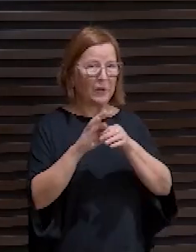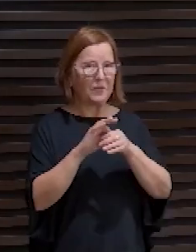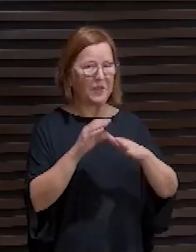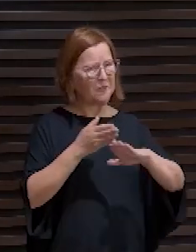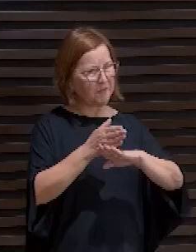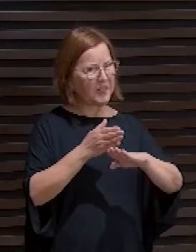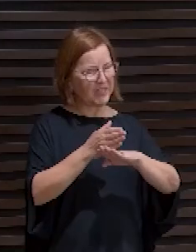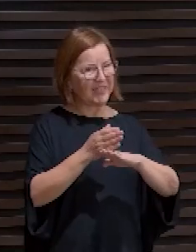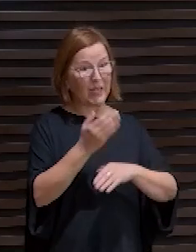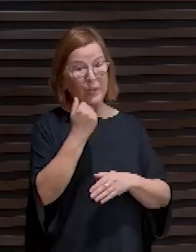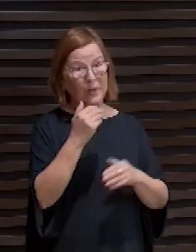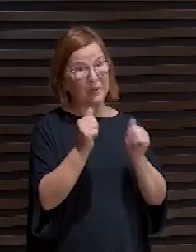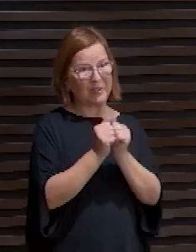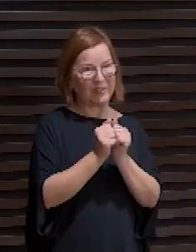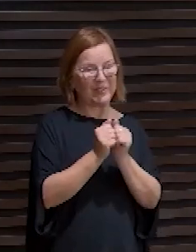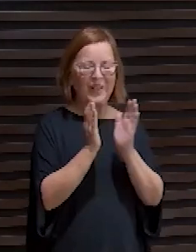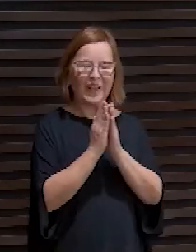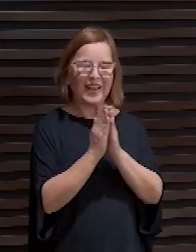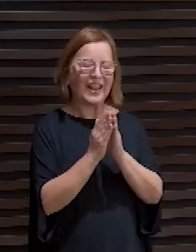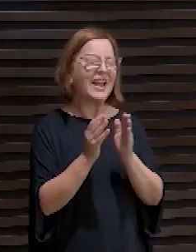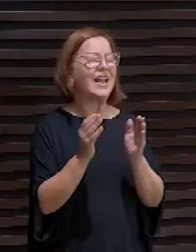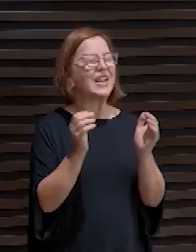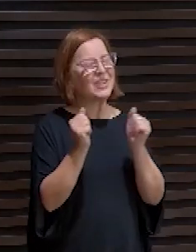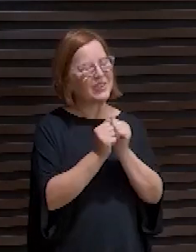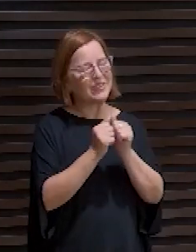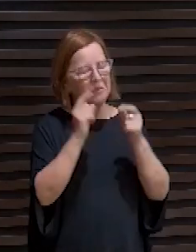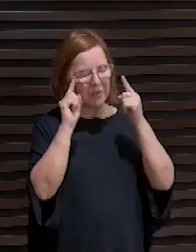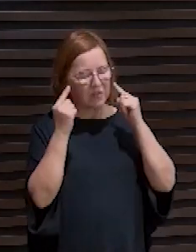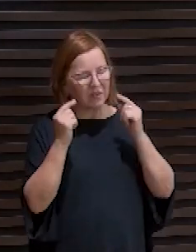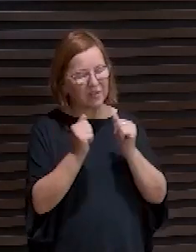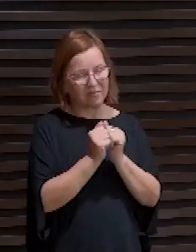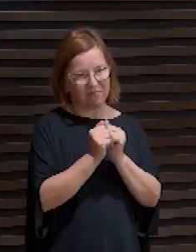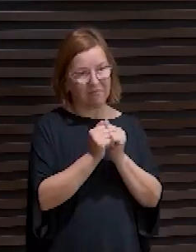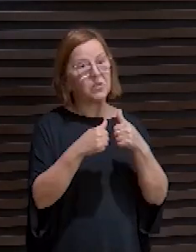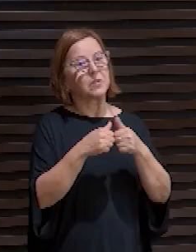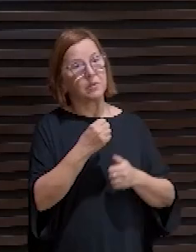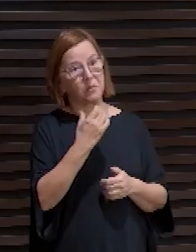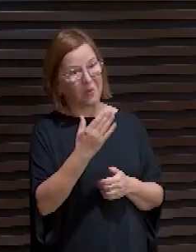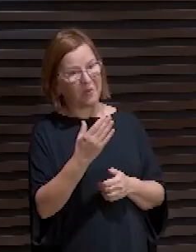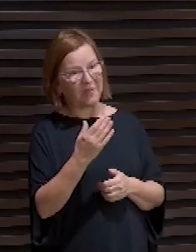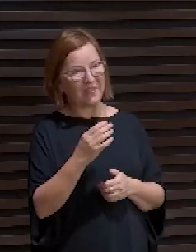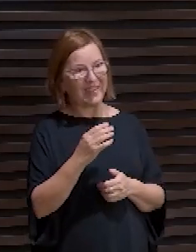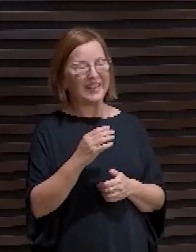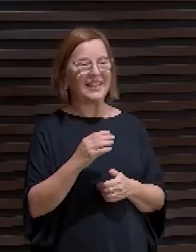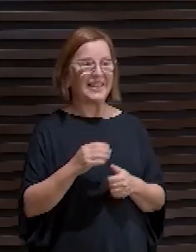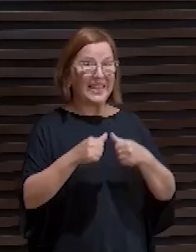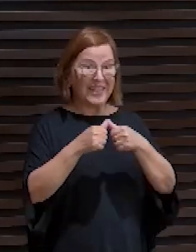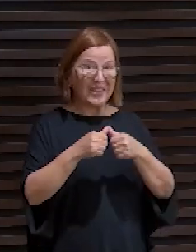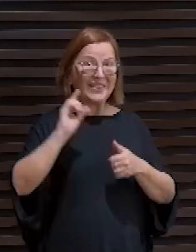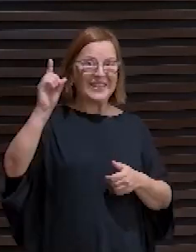uma refeição juntos, de orarmos juntos, de chorarmos juntos. Isso é tão bom. E é algo que Deus preparou para nós.